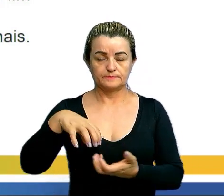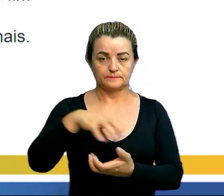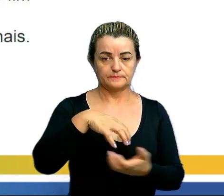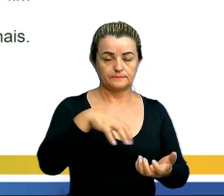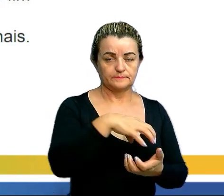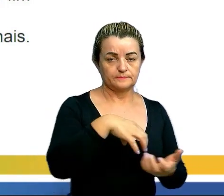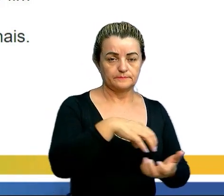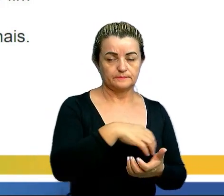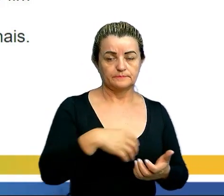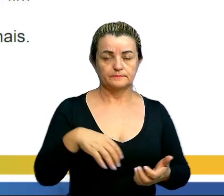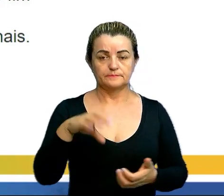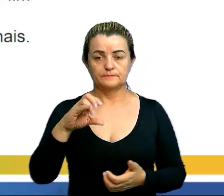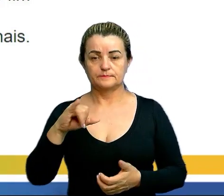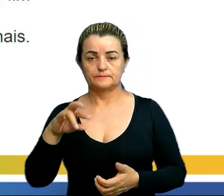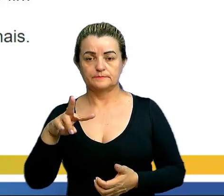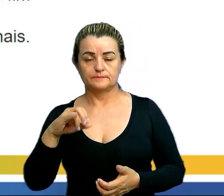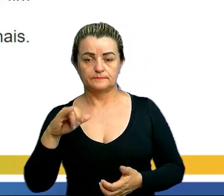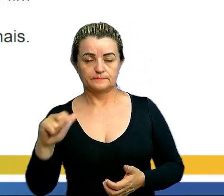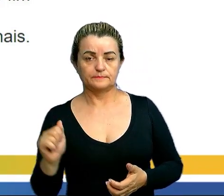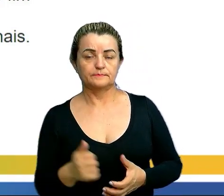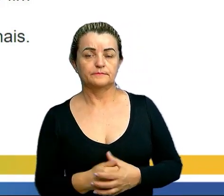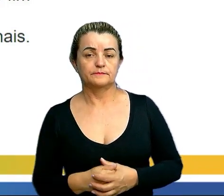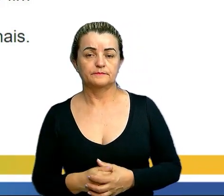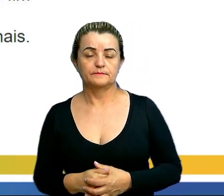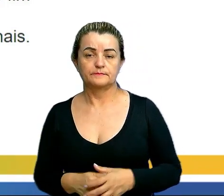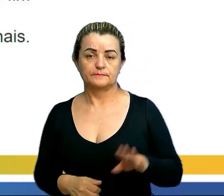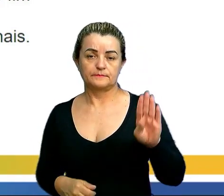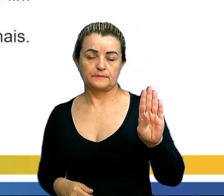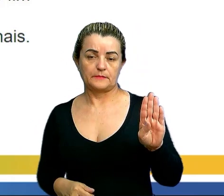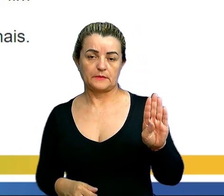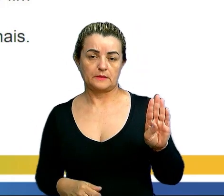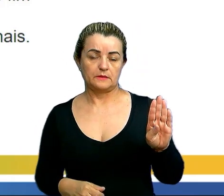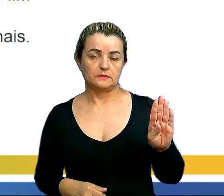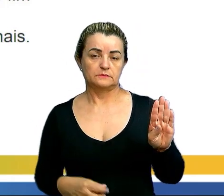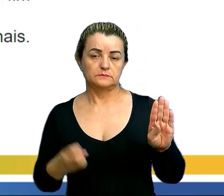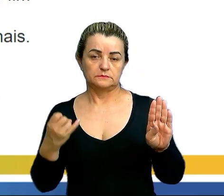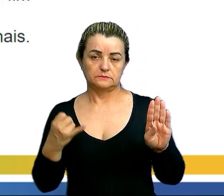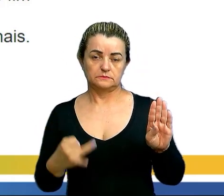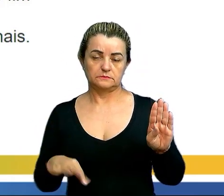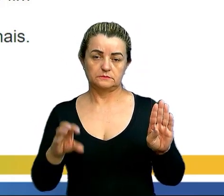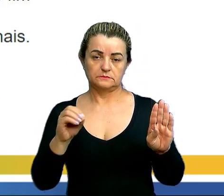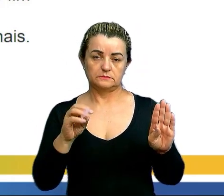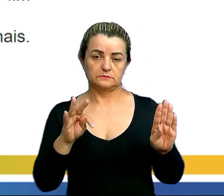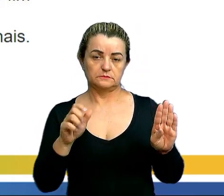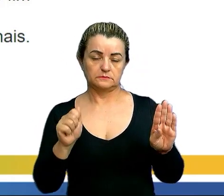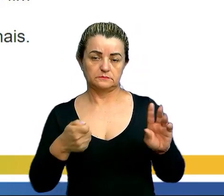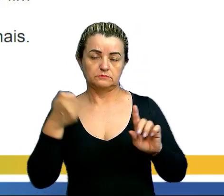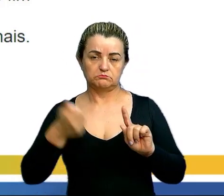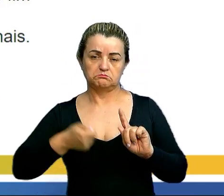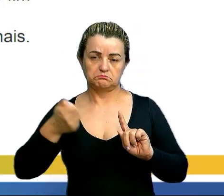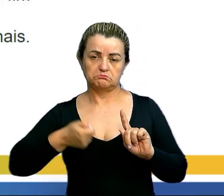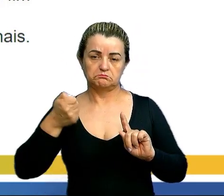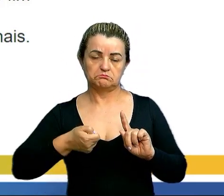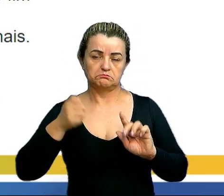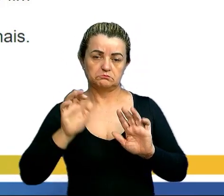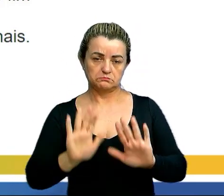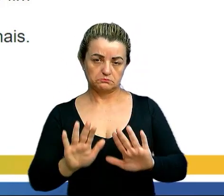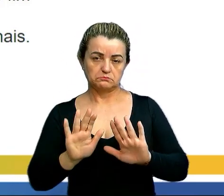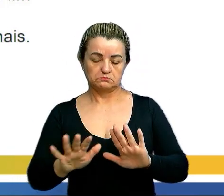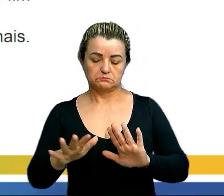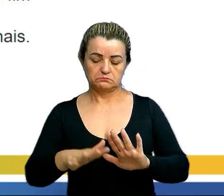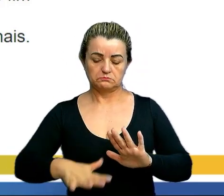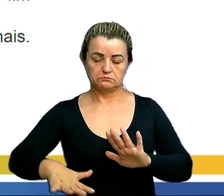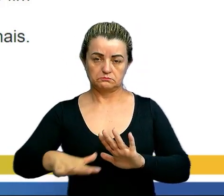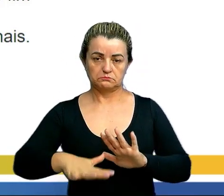membros, né, que a OTAN desviou as suas atividades. Na letra B, vai dizer que a OTAN insistiu na manutenção de bases